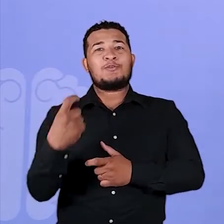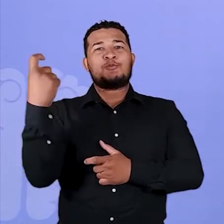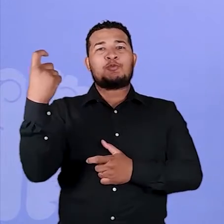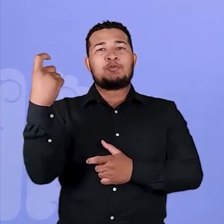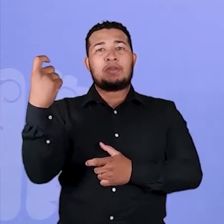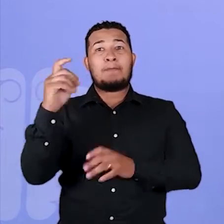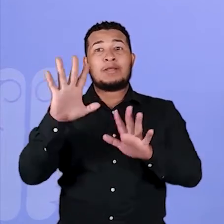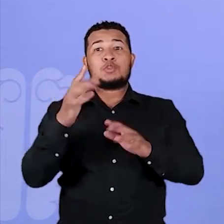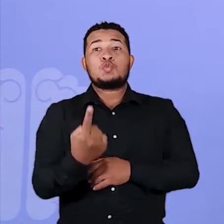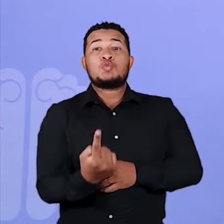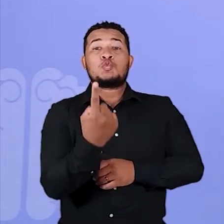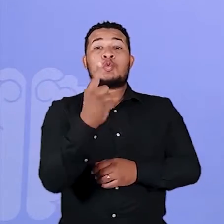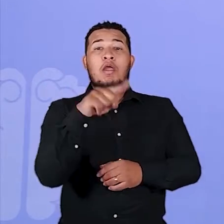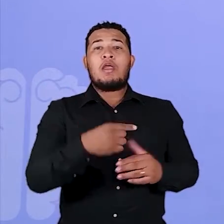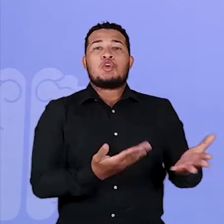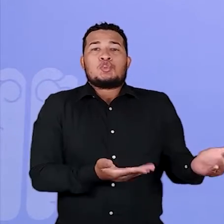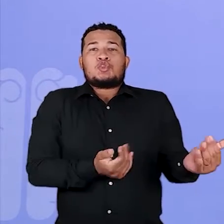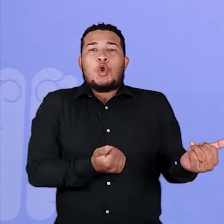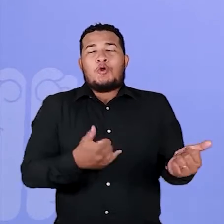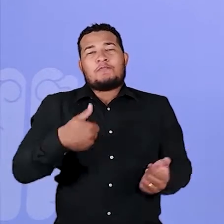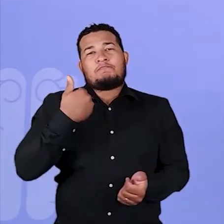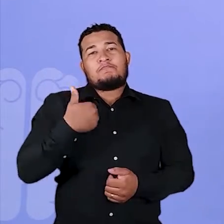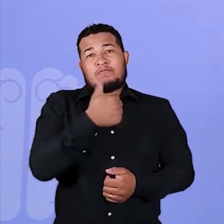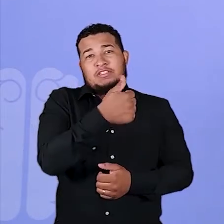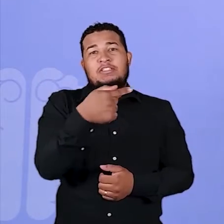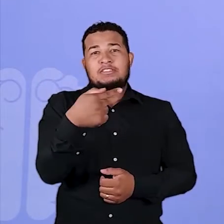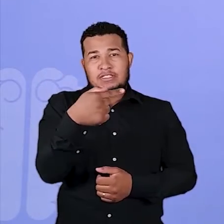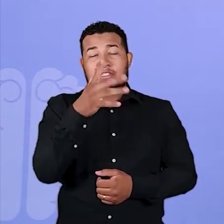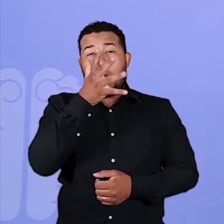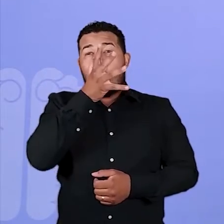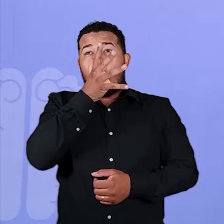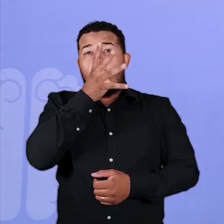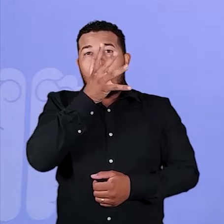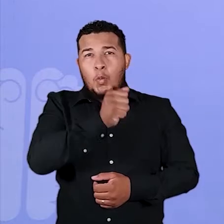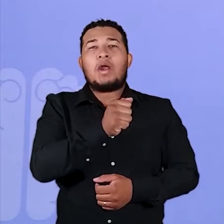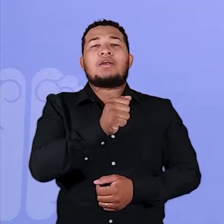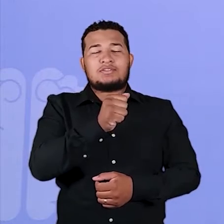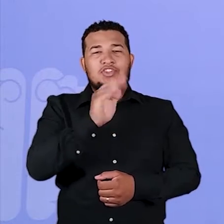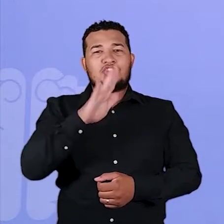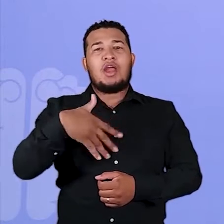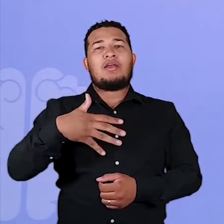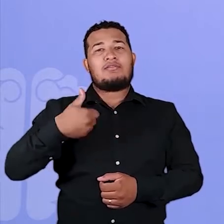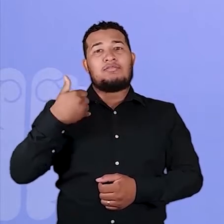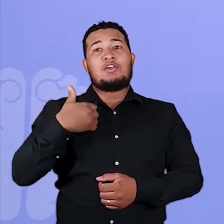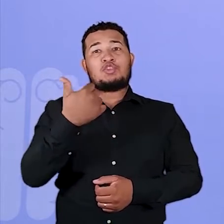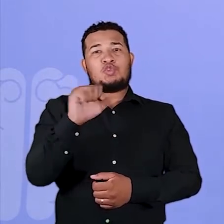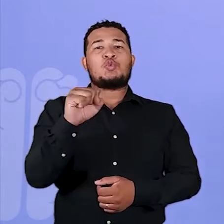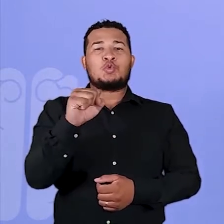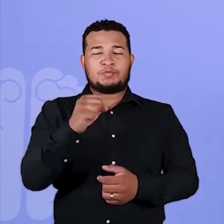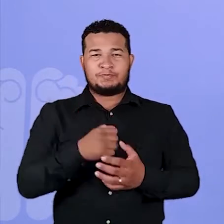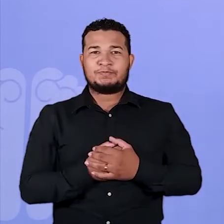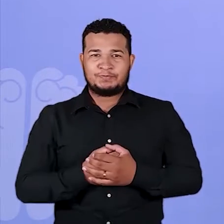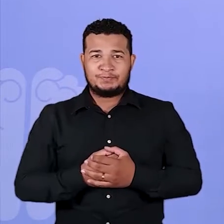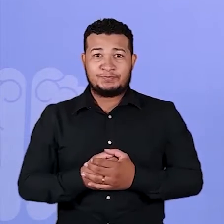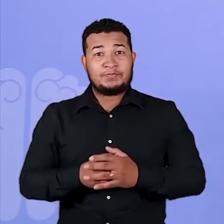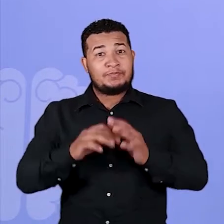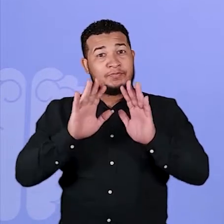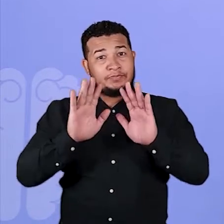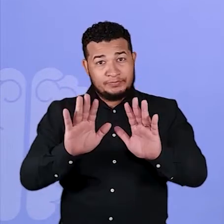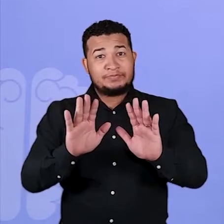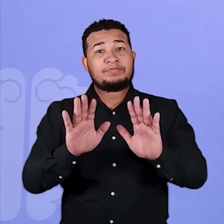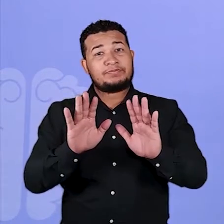Um desses marinheiros era um jovem de 17 anos, estava prestes a se tornar um homem de 18